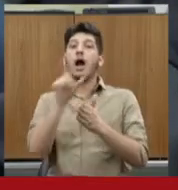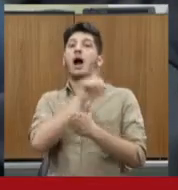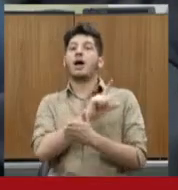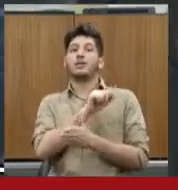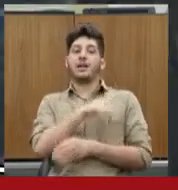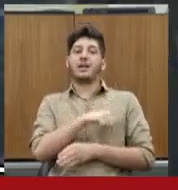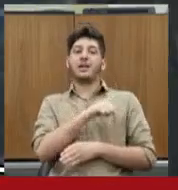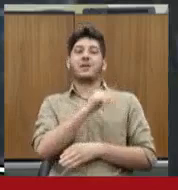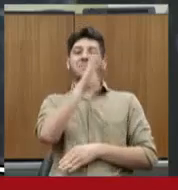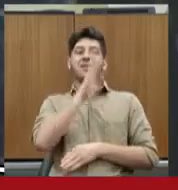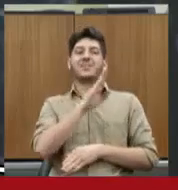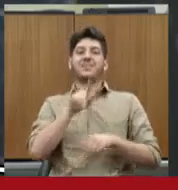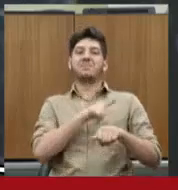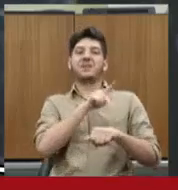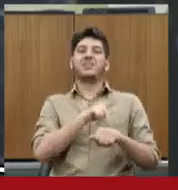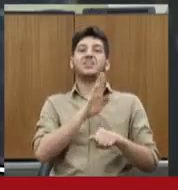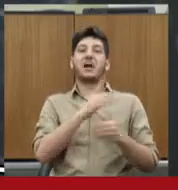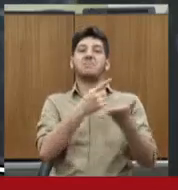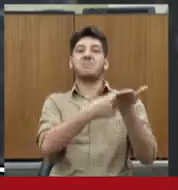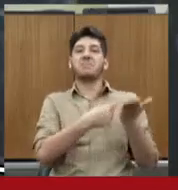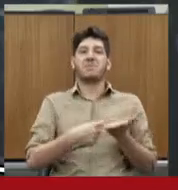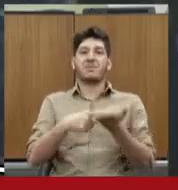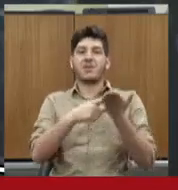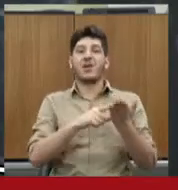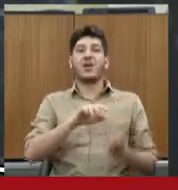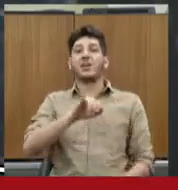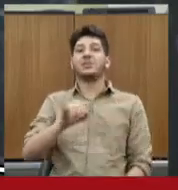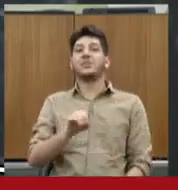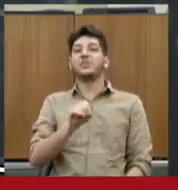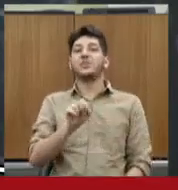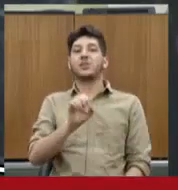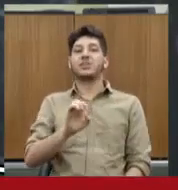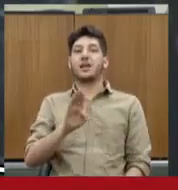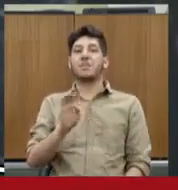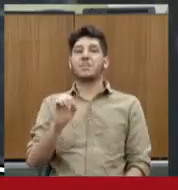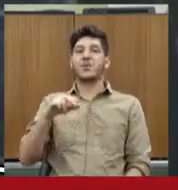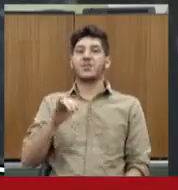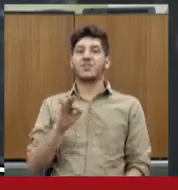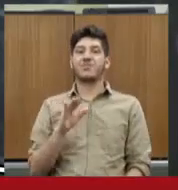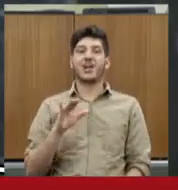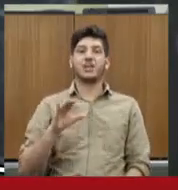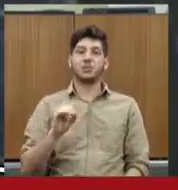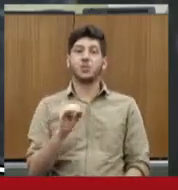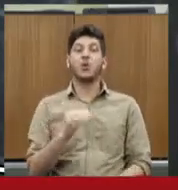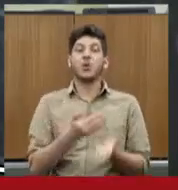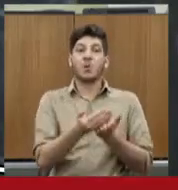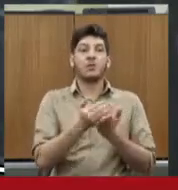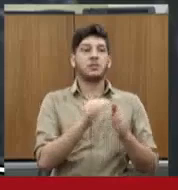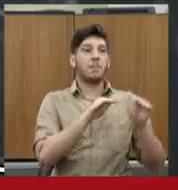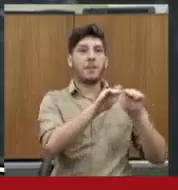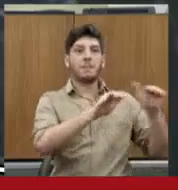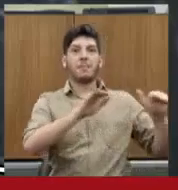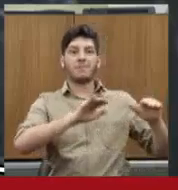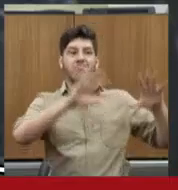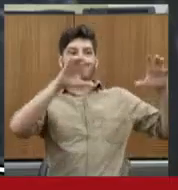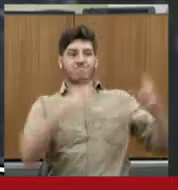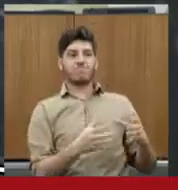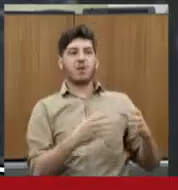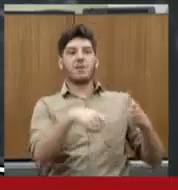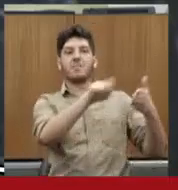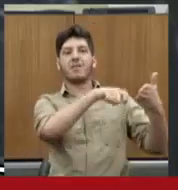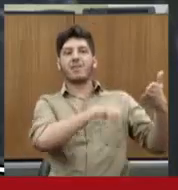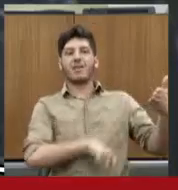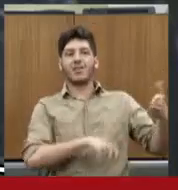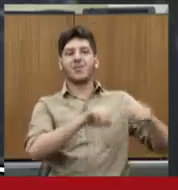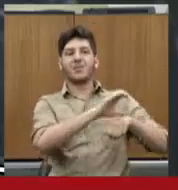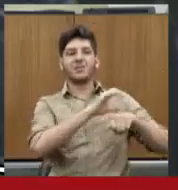já tínhamos convocado, Zé Bonifácio já tinha feito convocar a nossa constituinte. Então, enquanto eles estavam terminando a deles